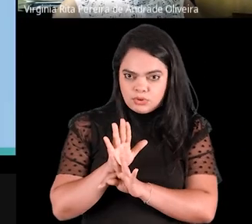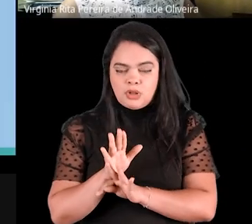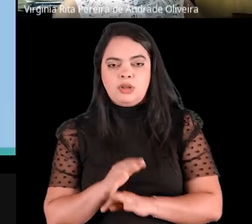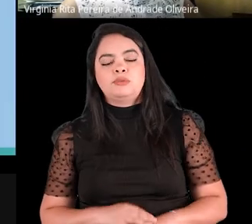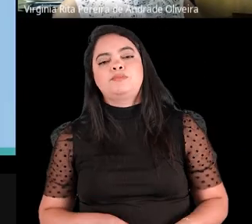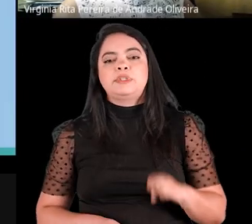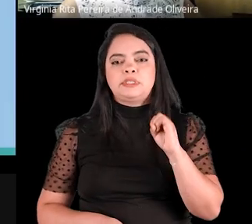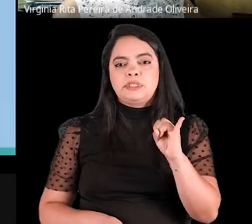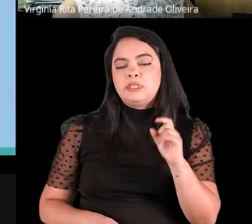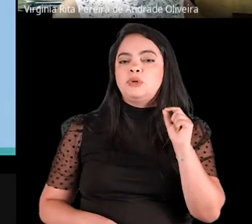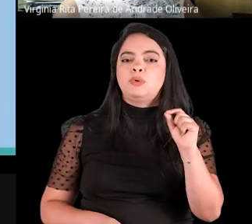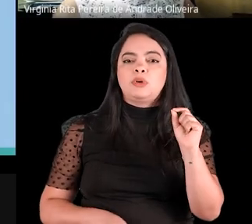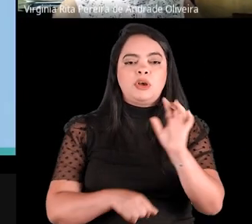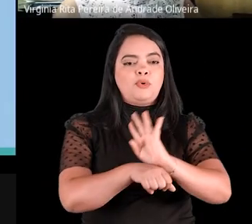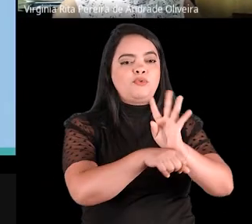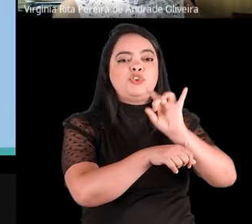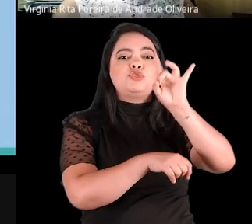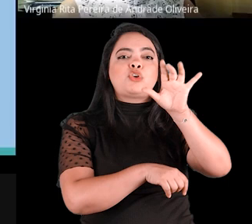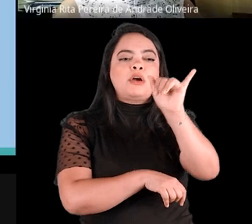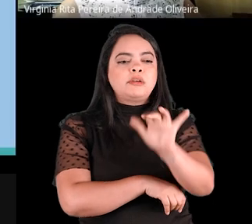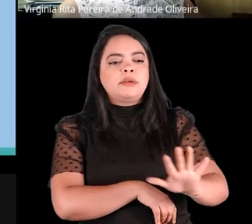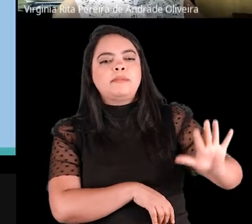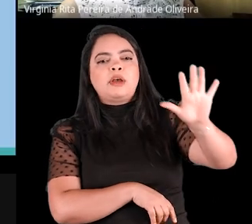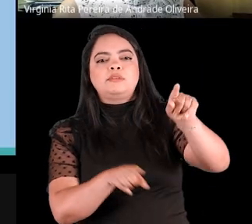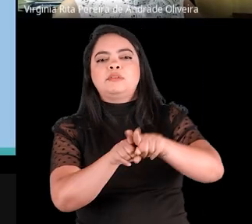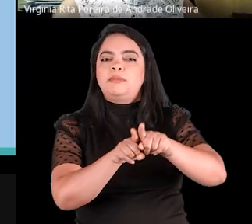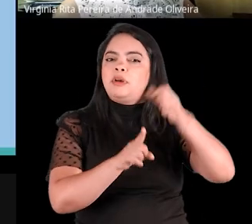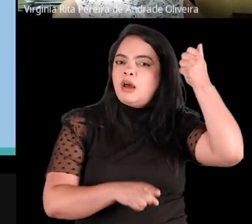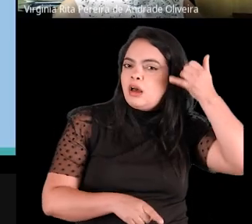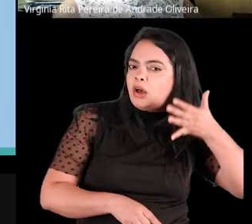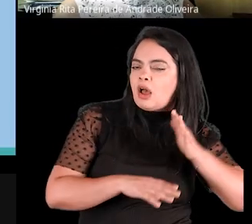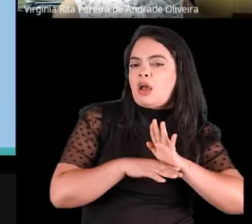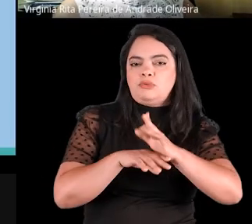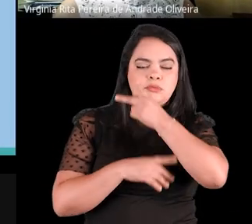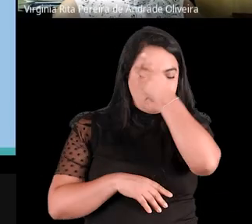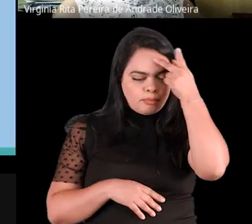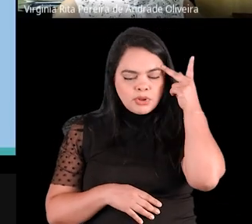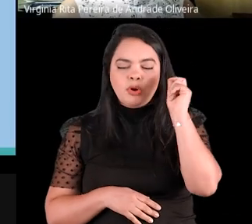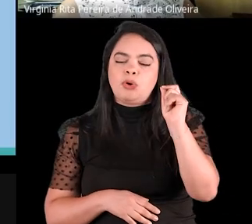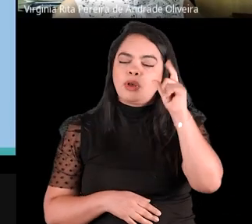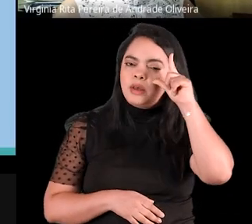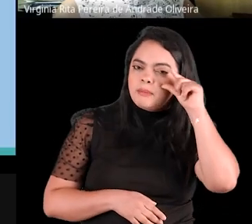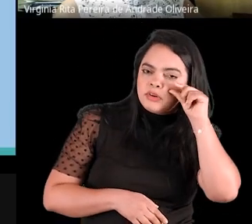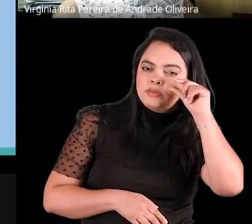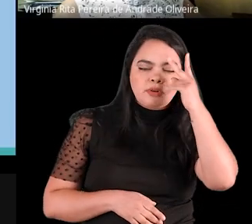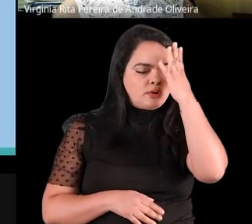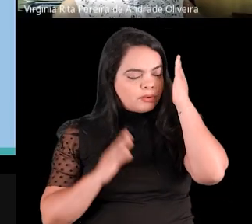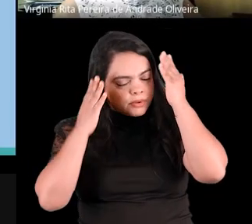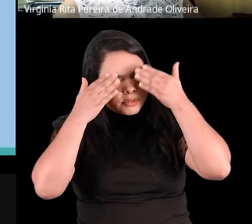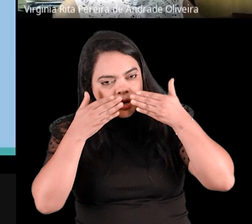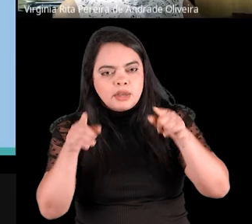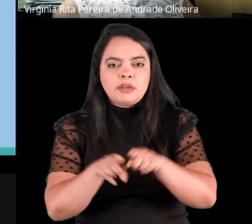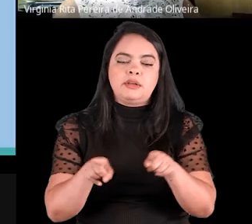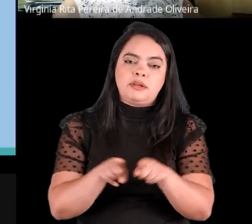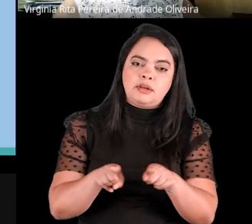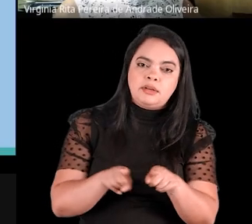contiverem apenas imagens. Isso pode colaborar com as pessoas cegas e com baixa visão, além de tornar o conteúdo acessível aos